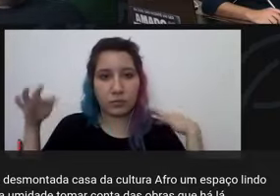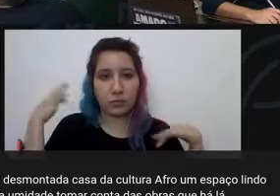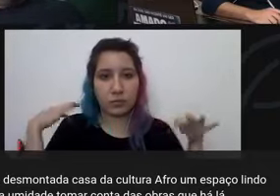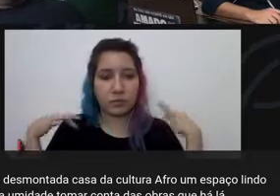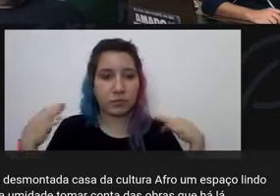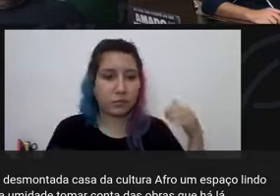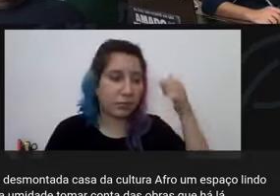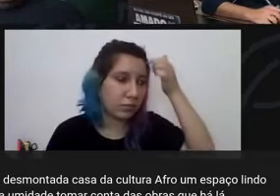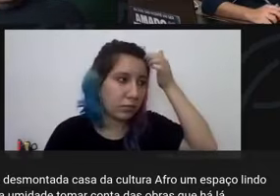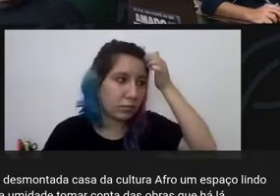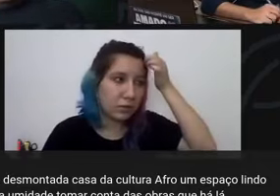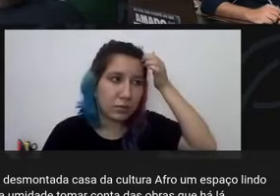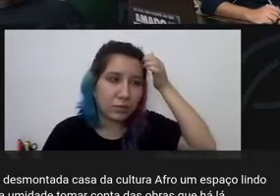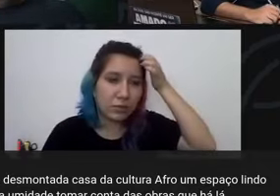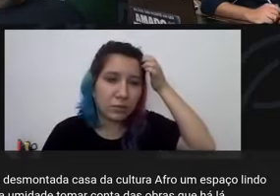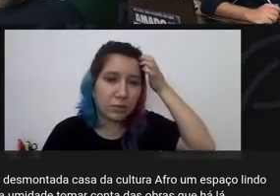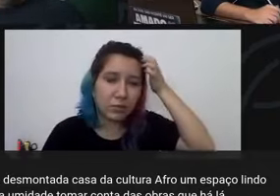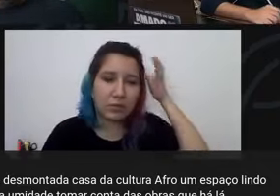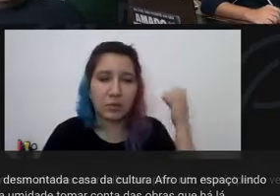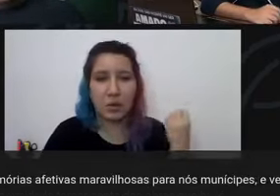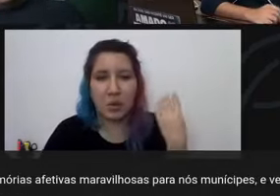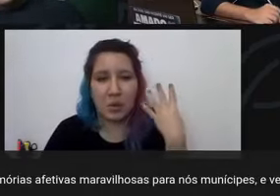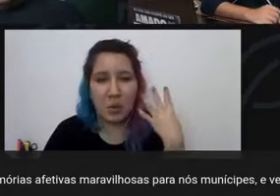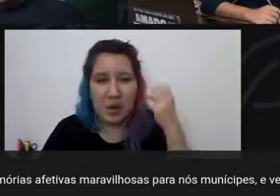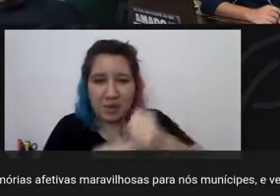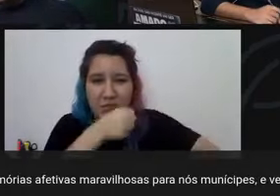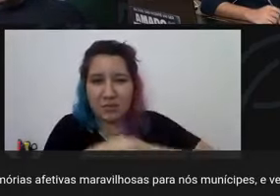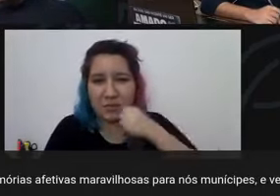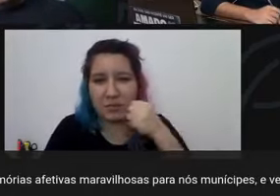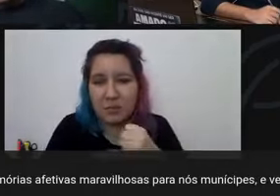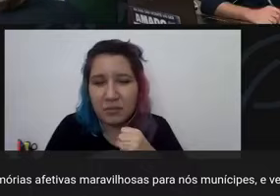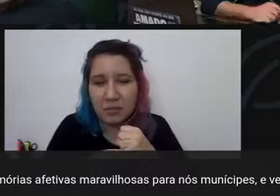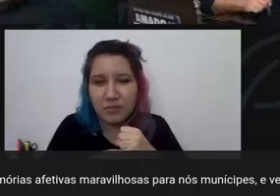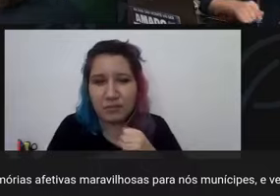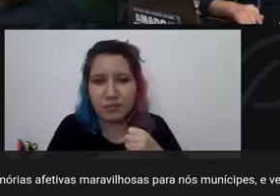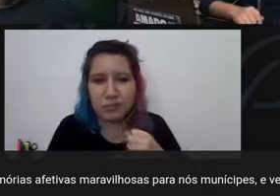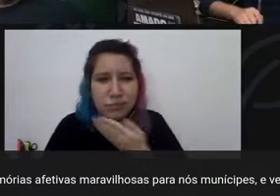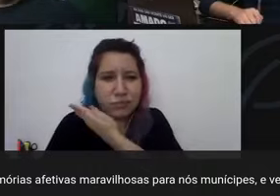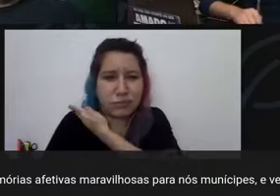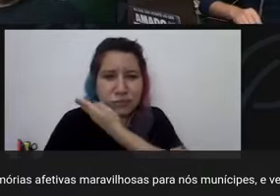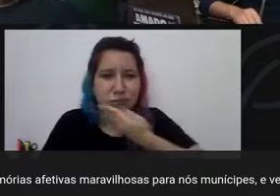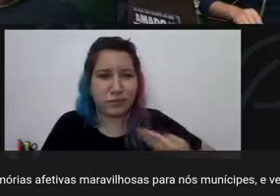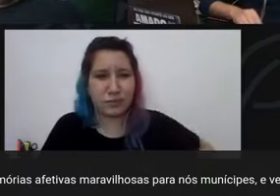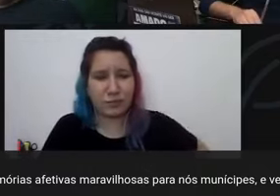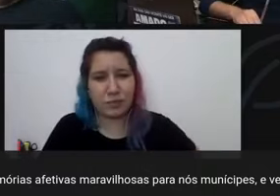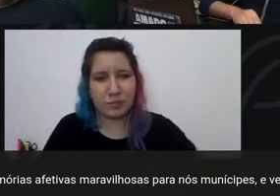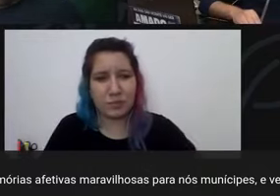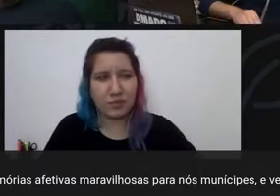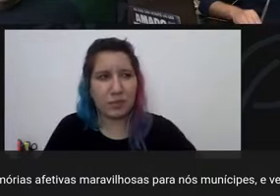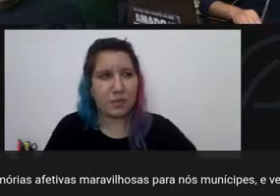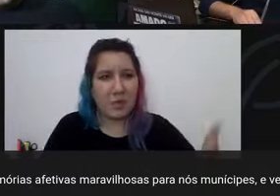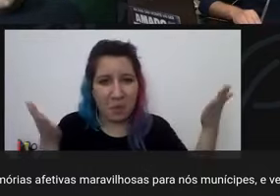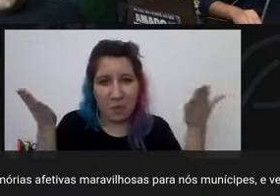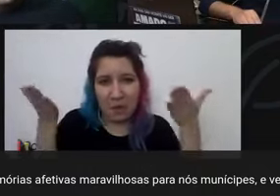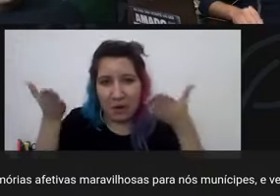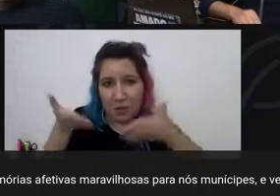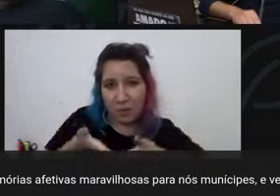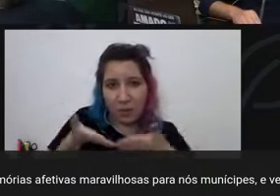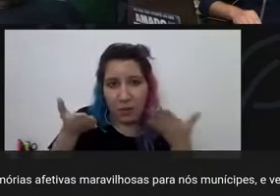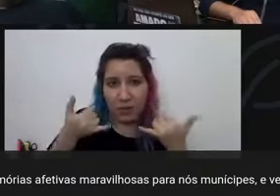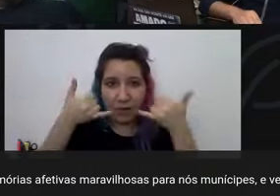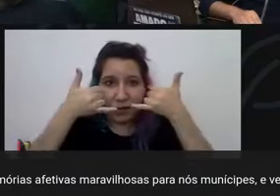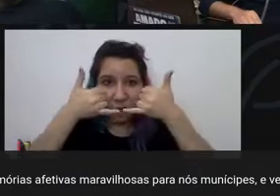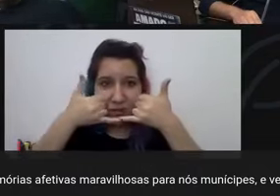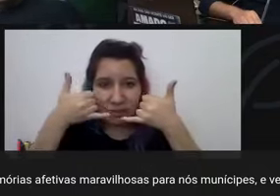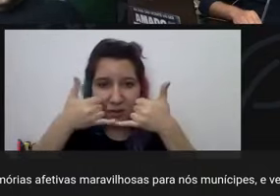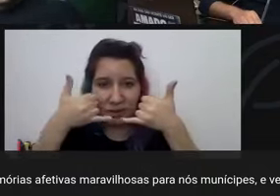não é possível, assim, quatro anos alguém passar num governo, no mundo do século XXI, todo mundo na internet, nós